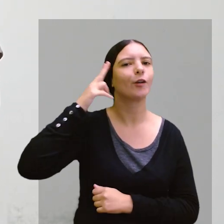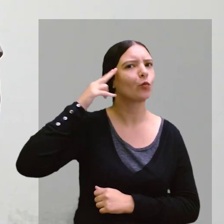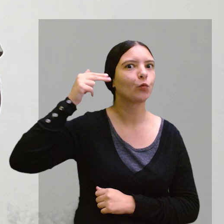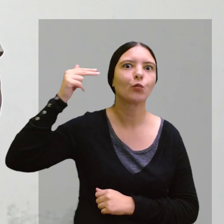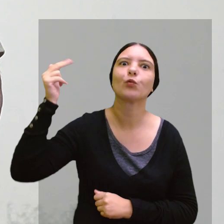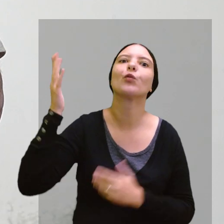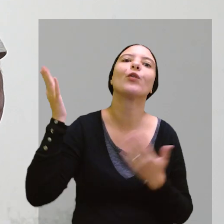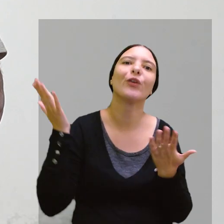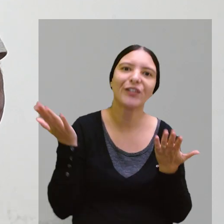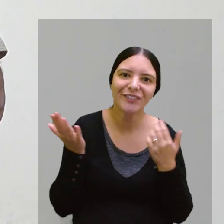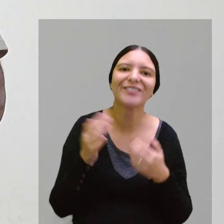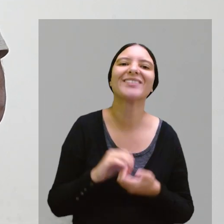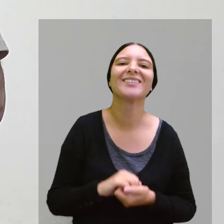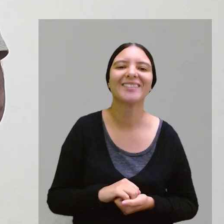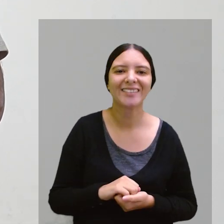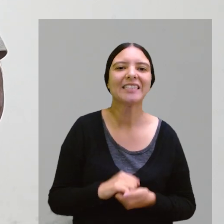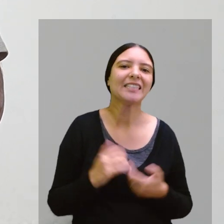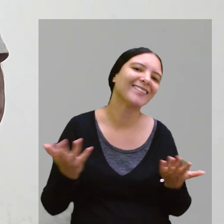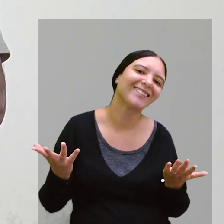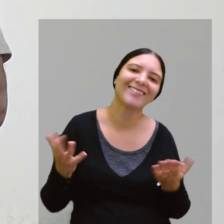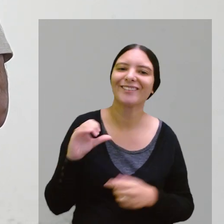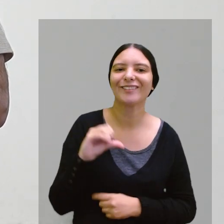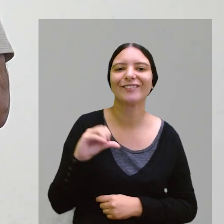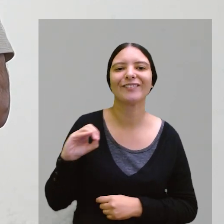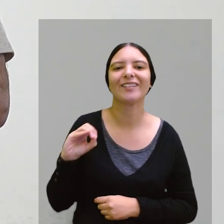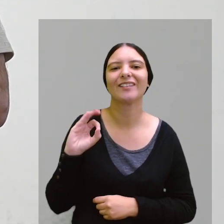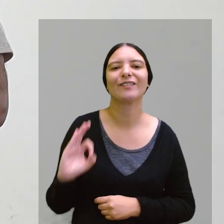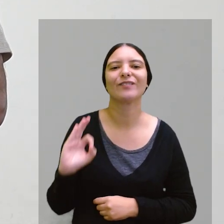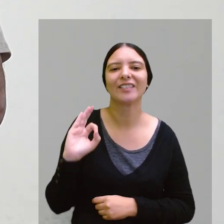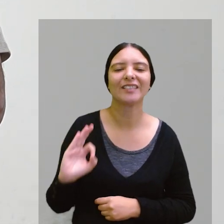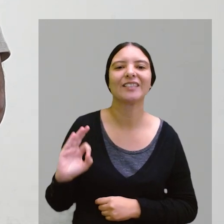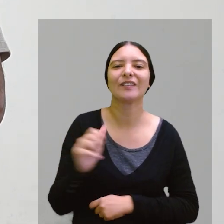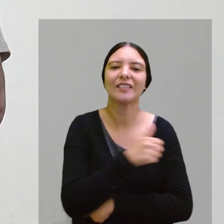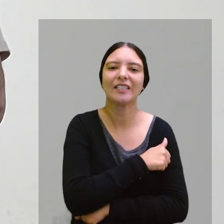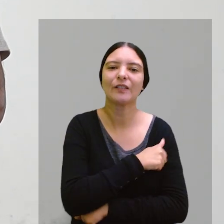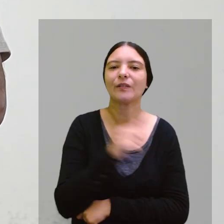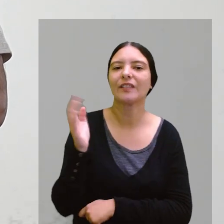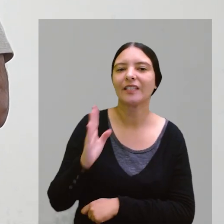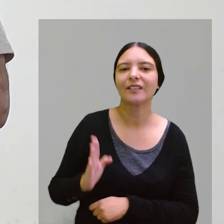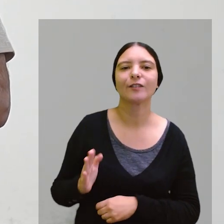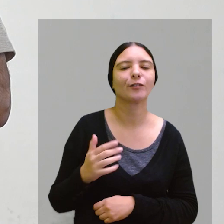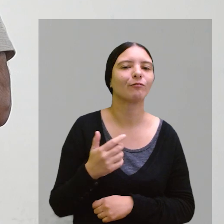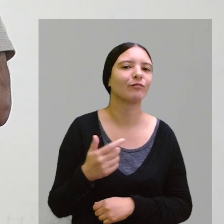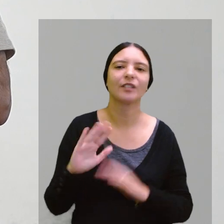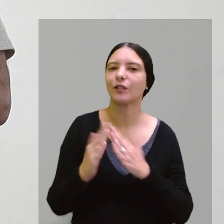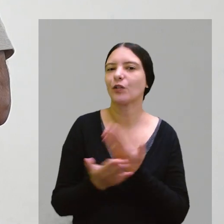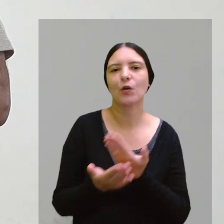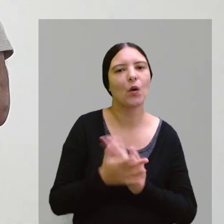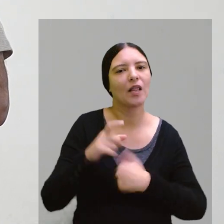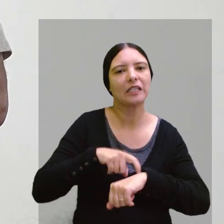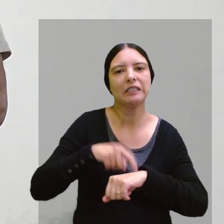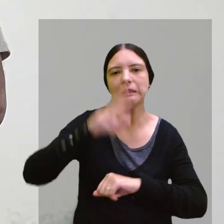sonho de, digamos, de 90% dos alunos do Brasil que não estudam em escola de